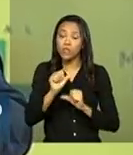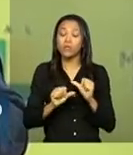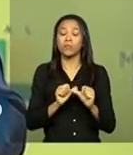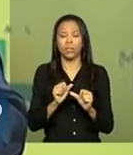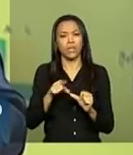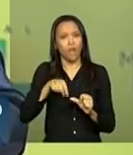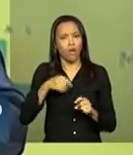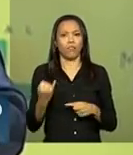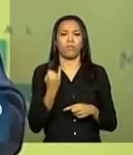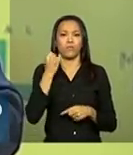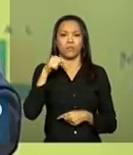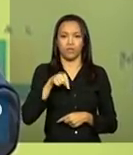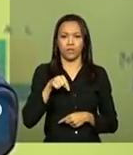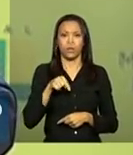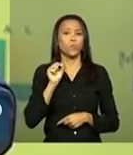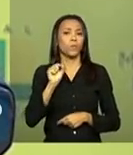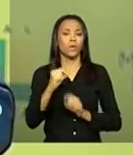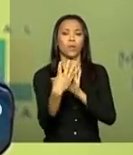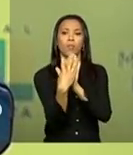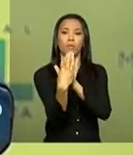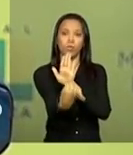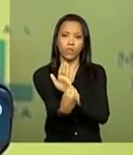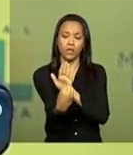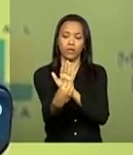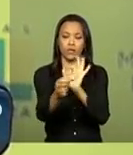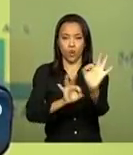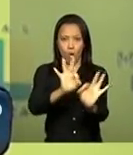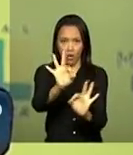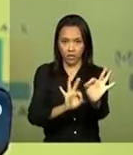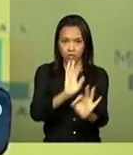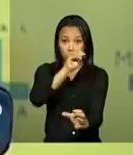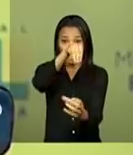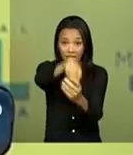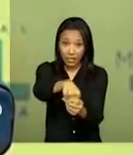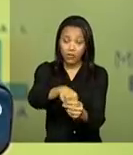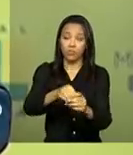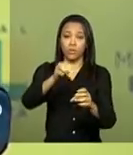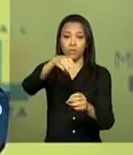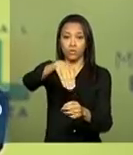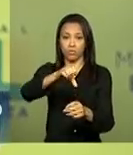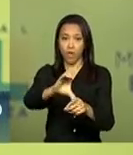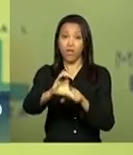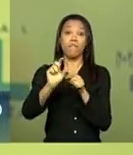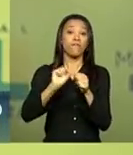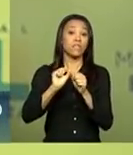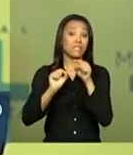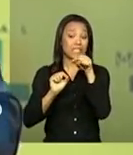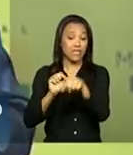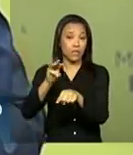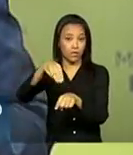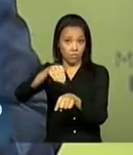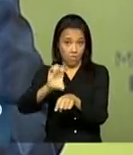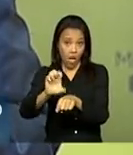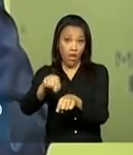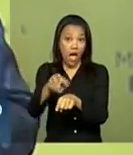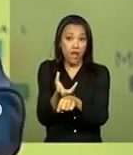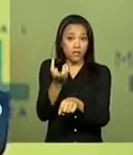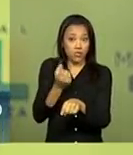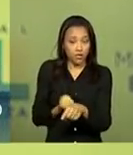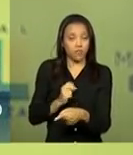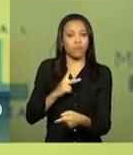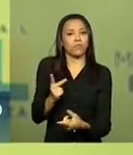importante, o modelo organizacional do Ministério da Educação, fazendo com que o Ministério da Educação assumisse mais o